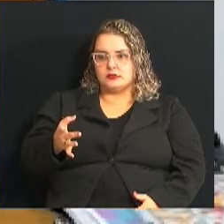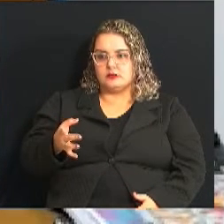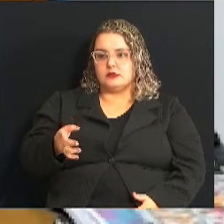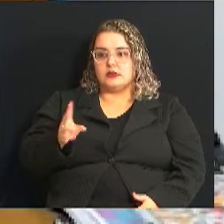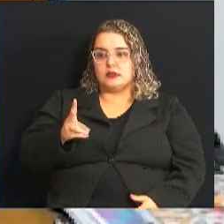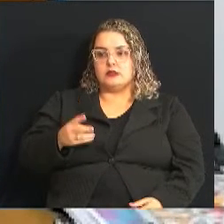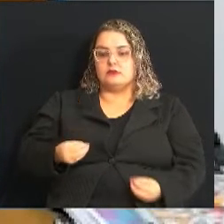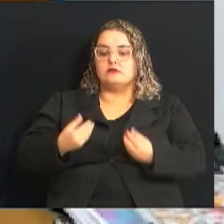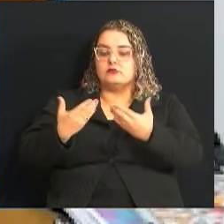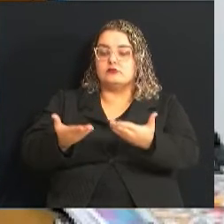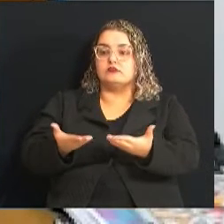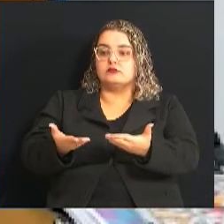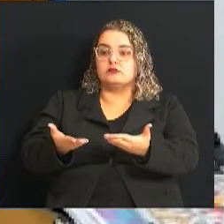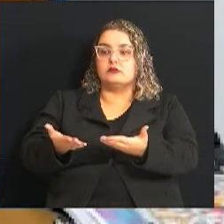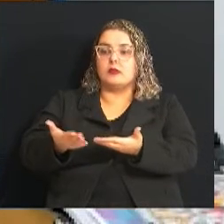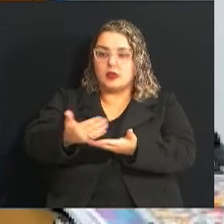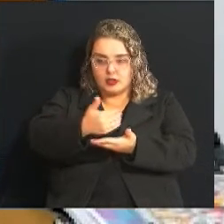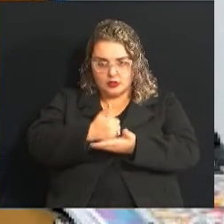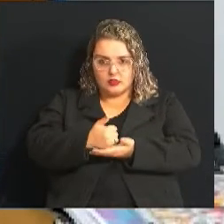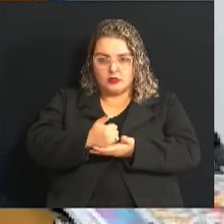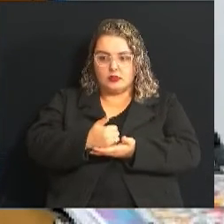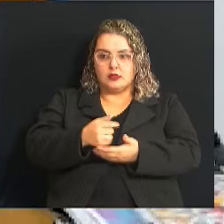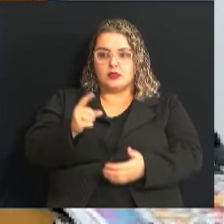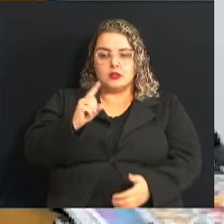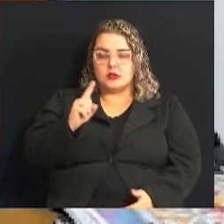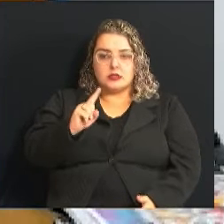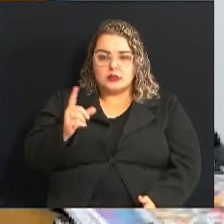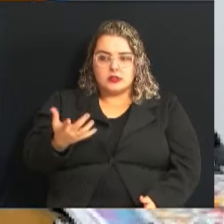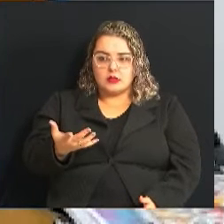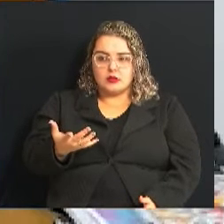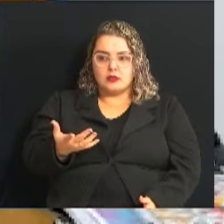pessoas acolherem isso, e que elas não são, a pessoa não é um monstro por